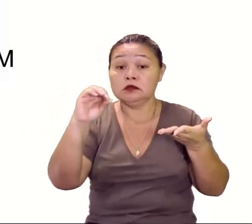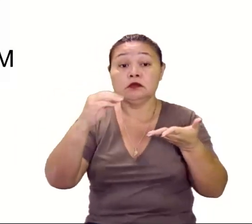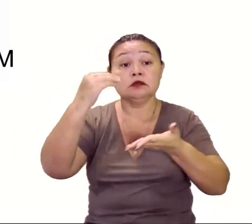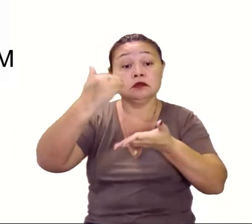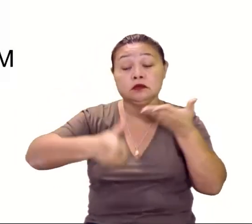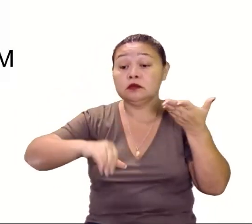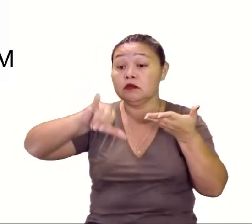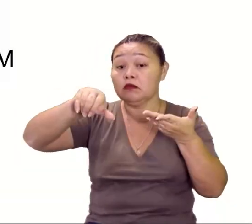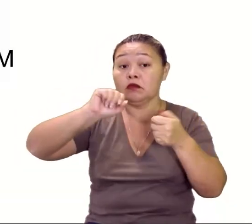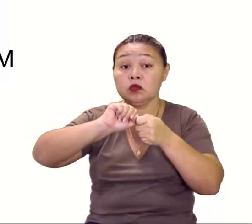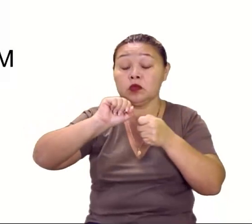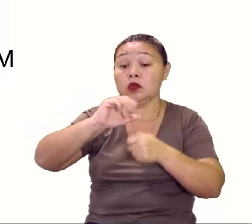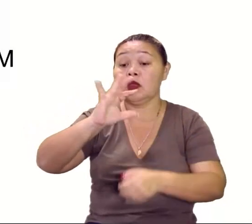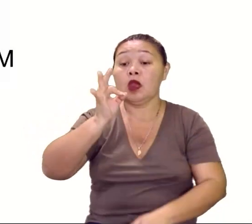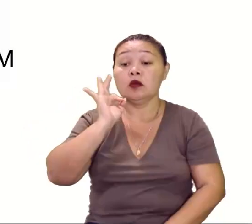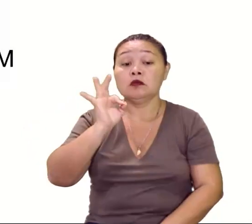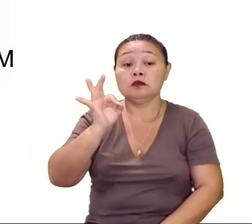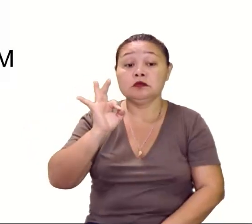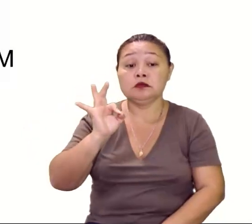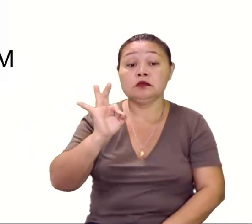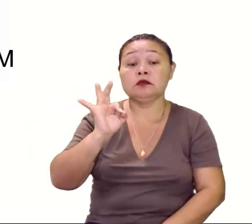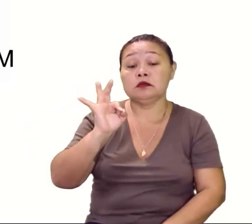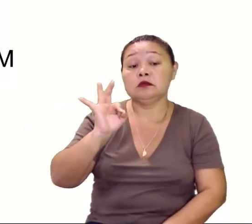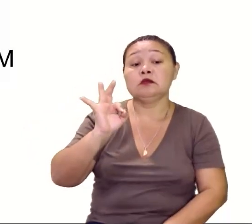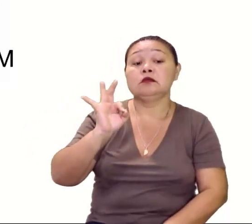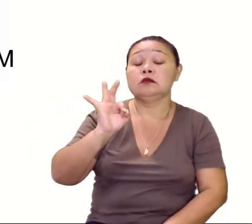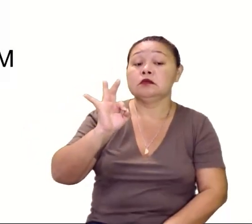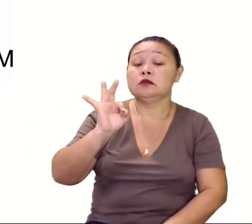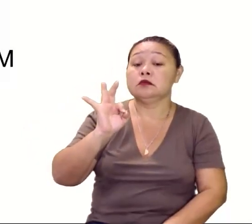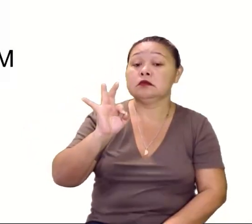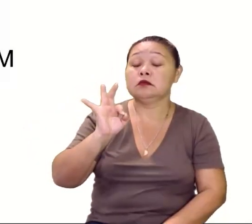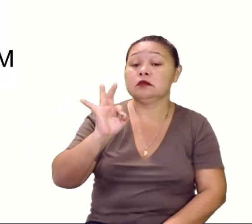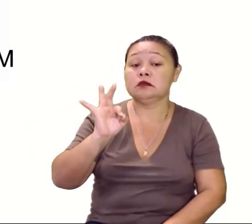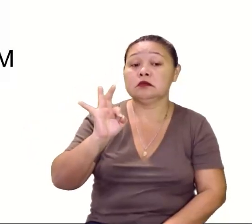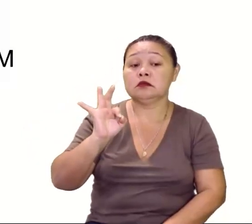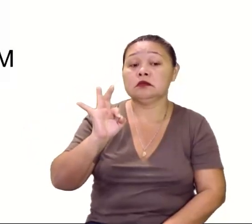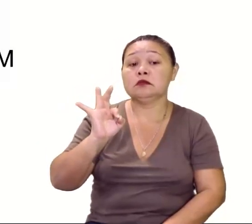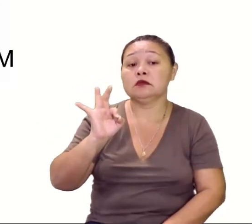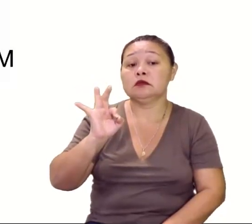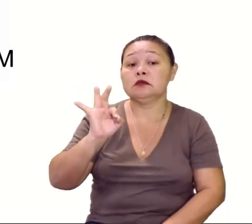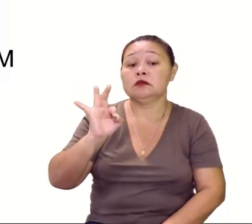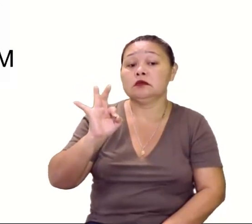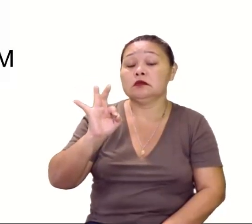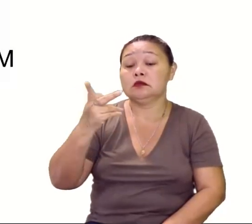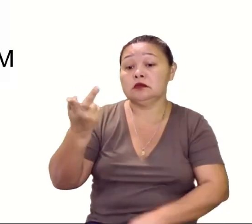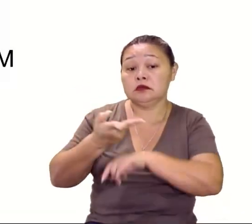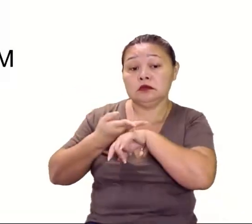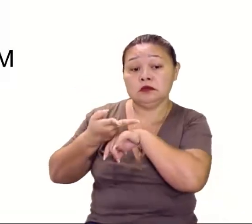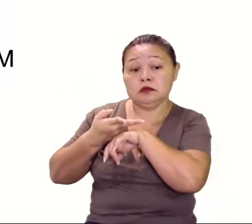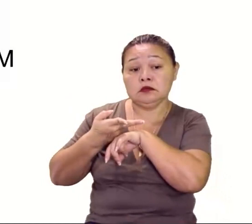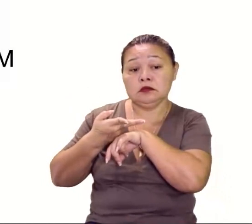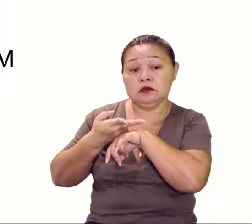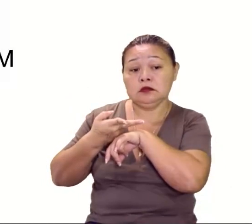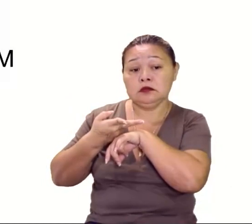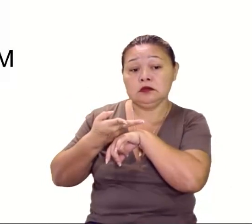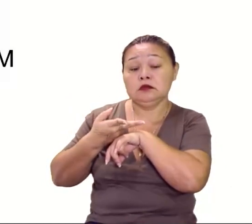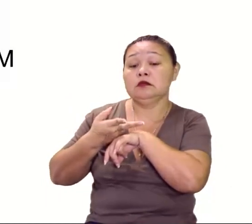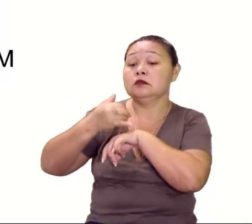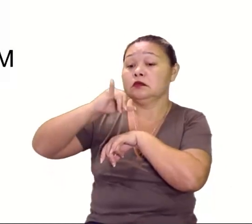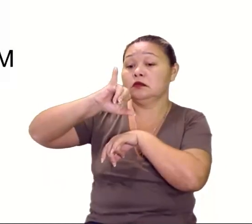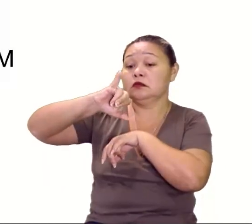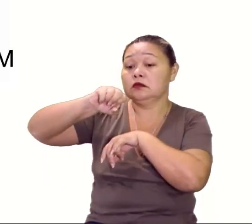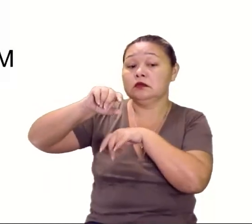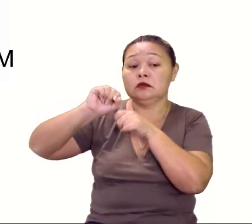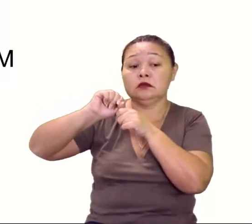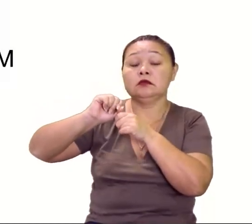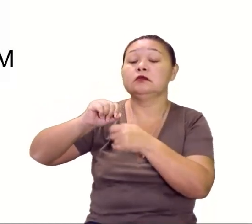e Café. Soja e café, 200, né? Café e milho ali, né? Deixa eu achar aqui. Soja e café,